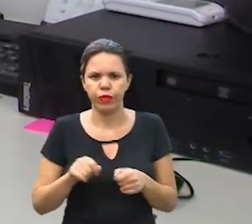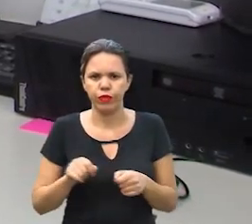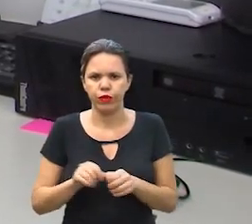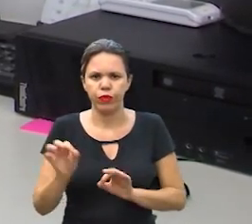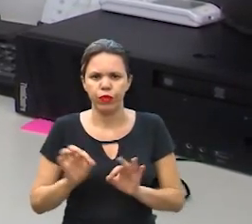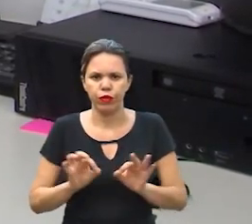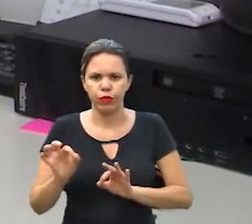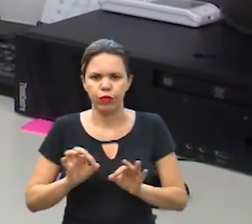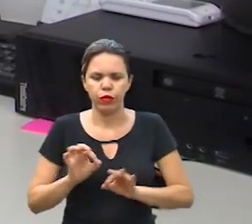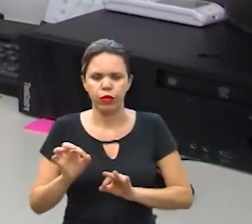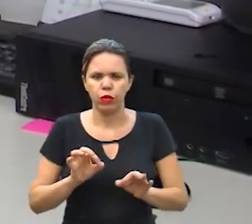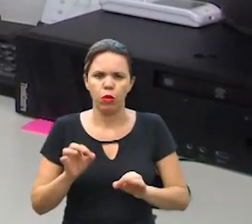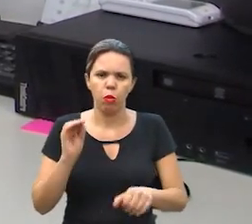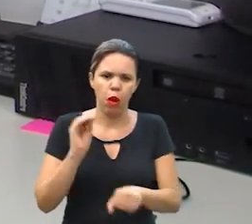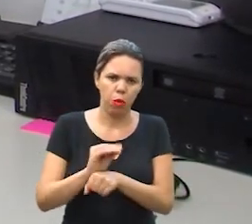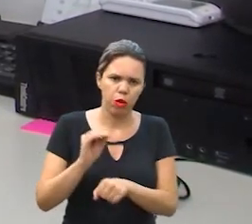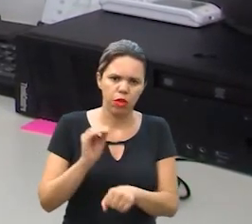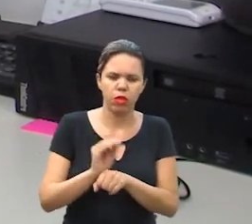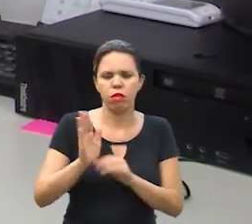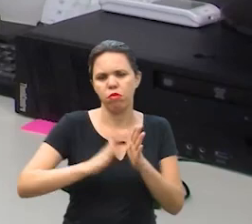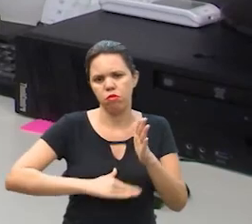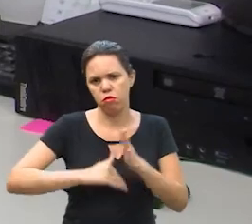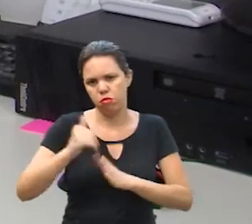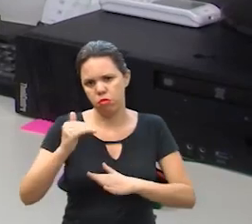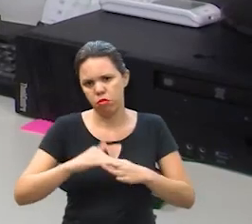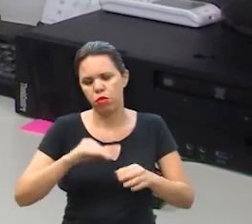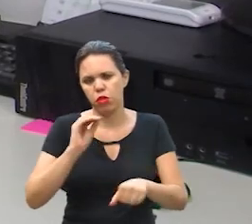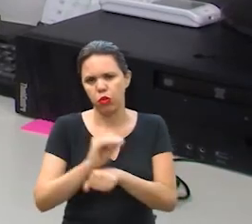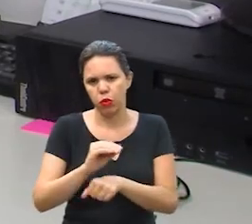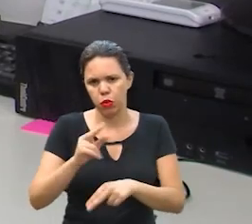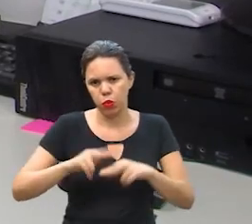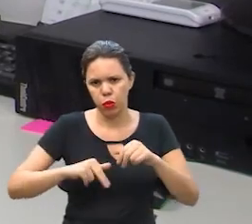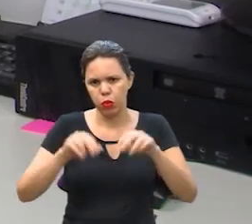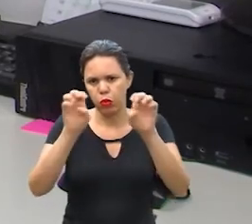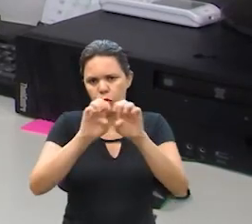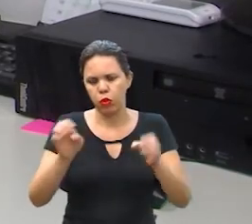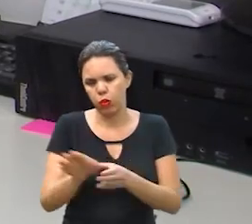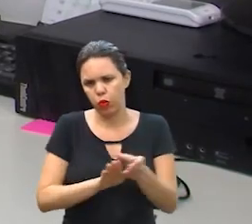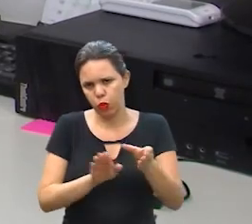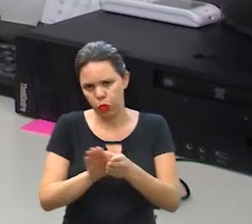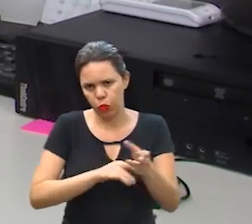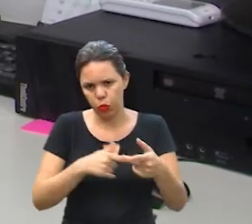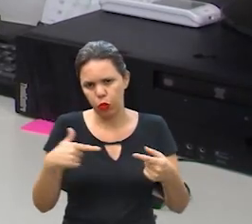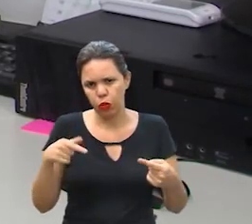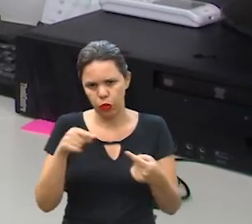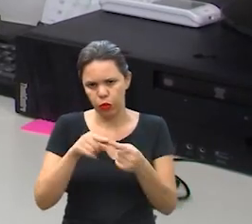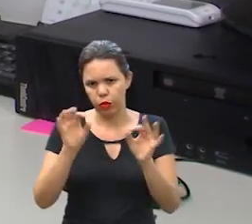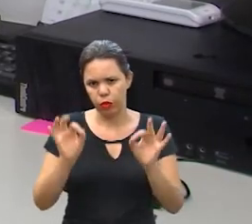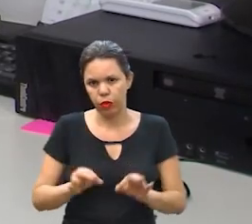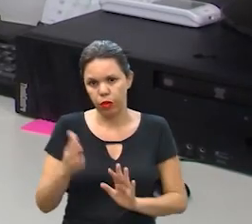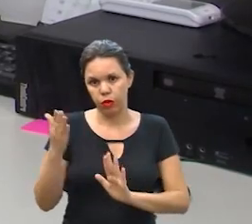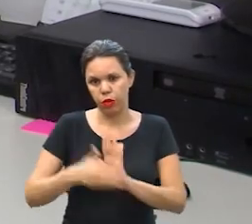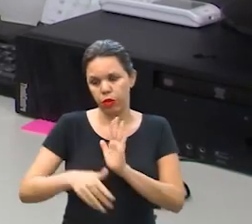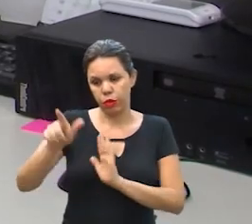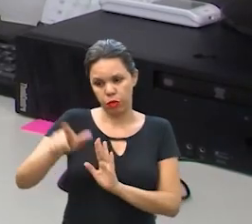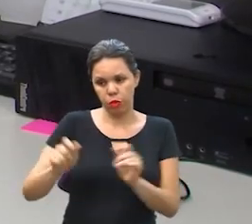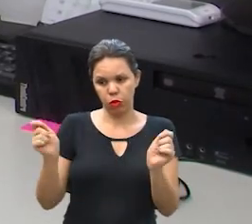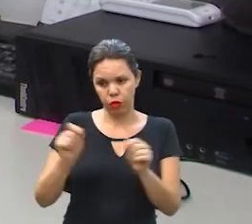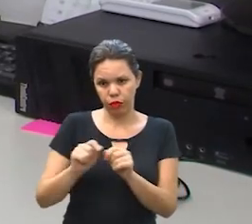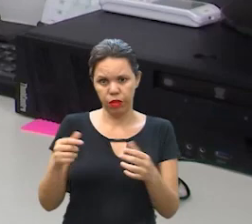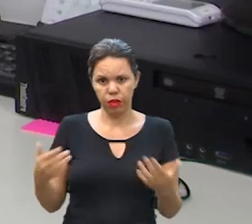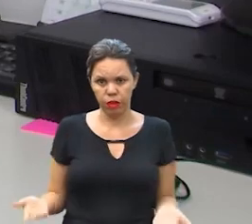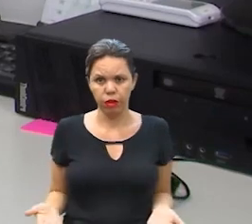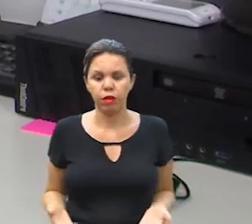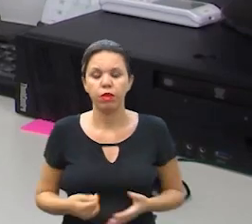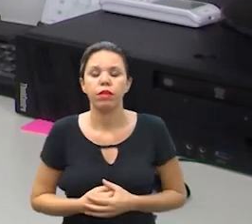se fazer uma blindagem, uma impermeabilização, haja toda uma instrução, haja todo um sentido para que a pessoa possa